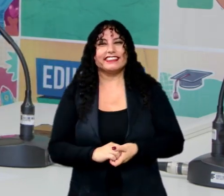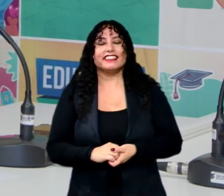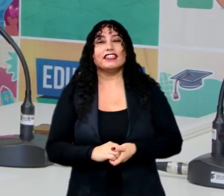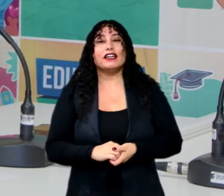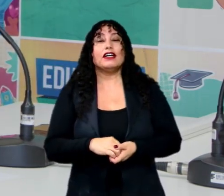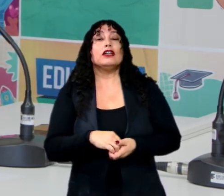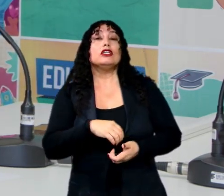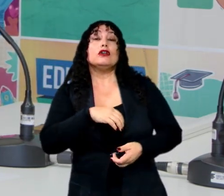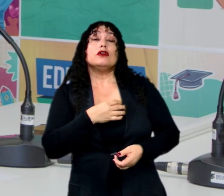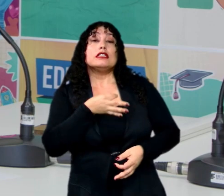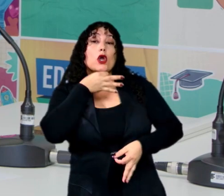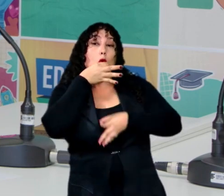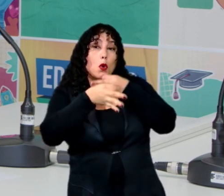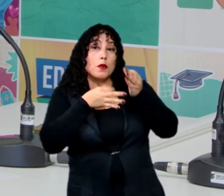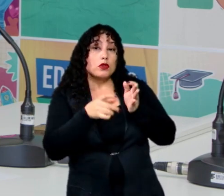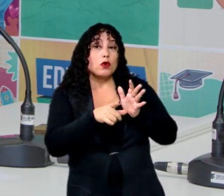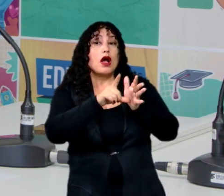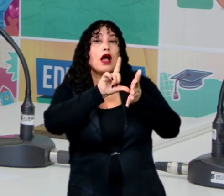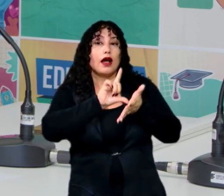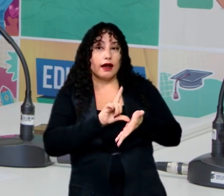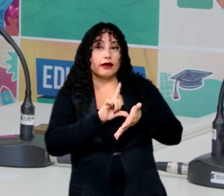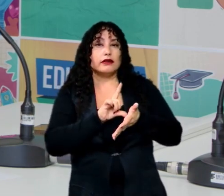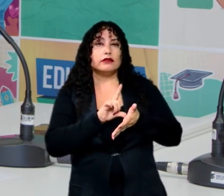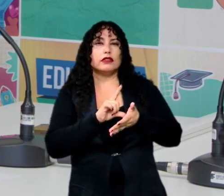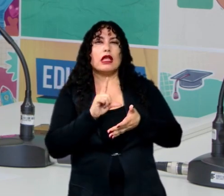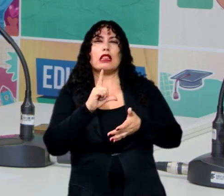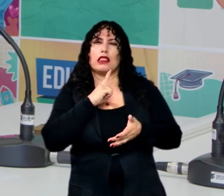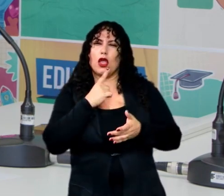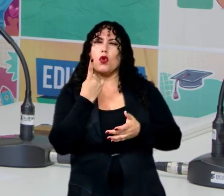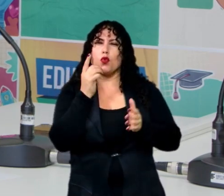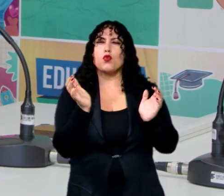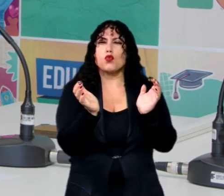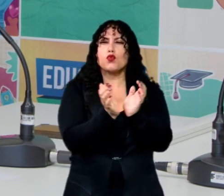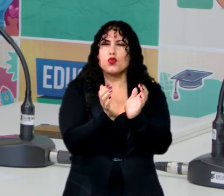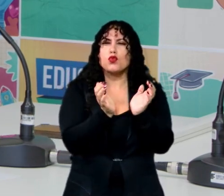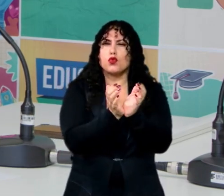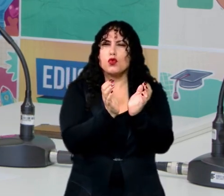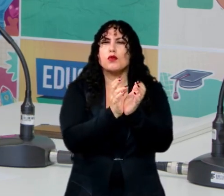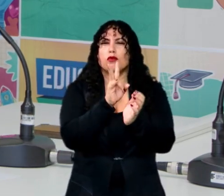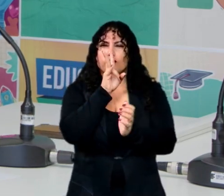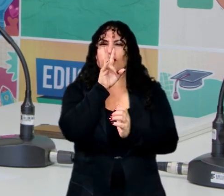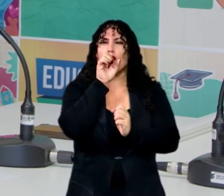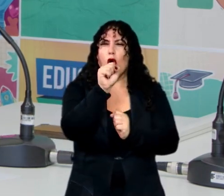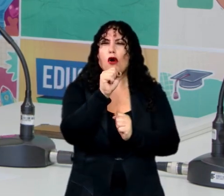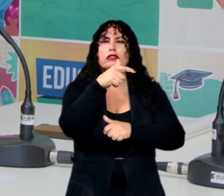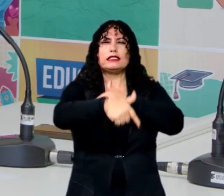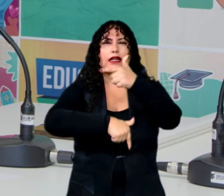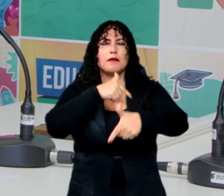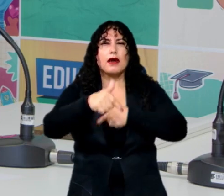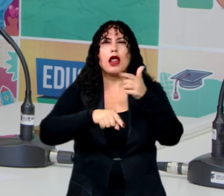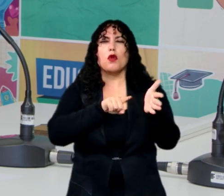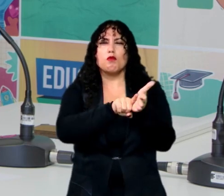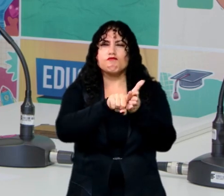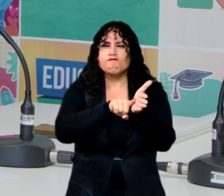Você comentou no início que há um grupo, né, fortalecido, que tem trabalhado com pesquisa e